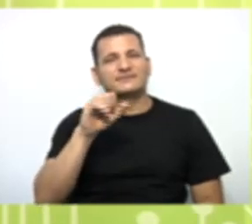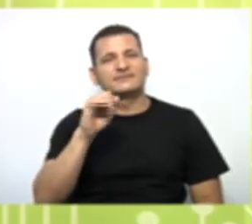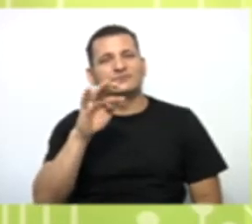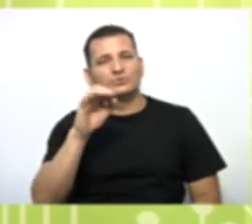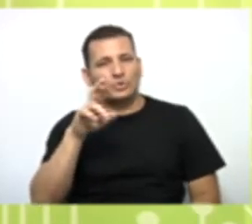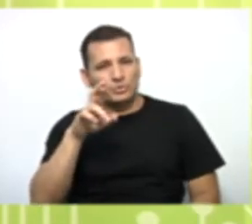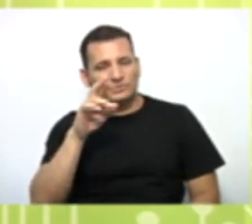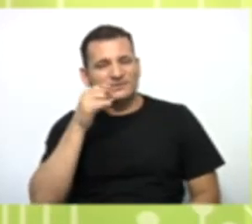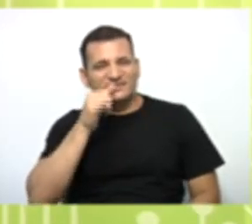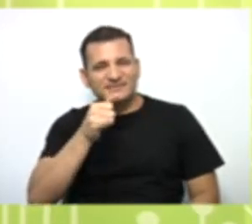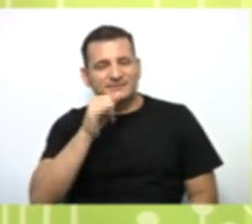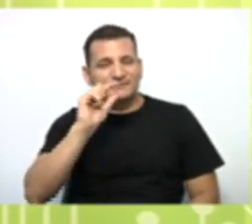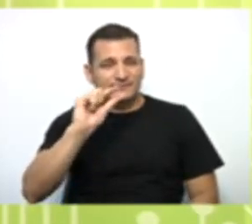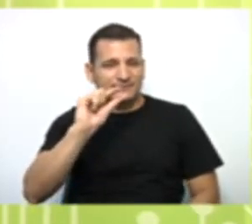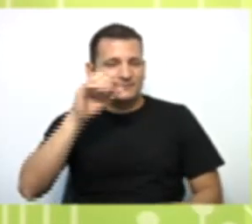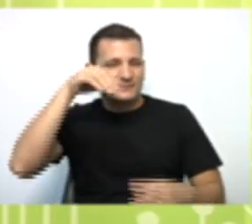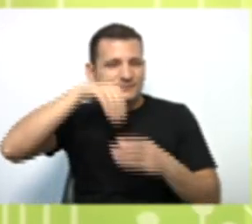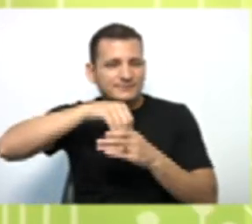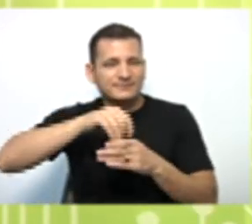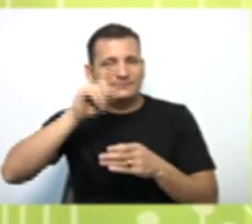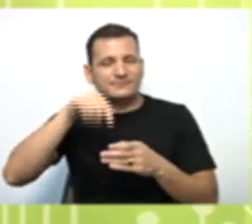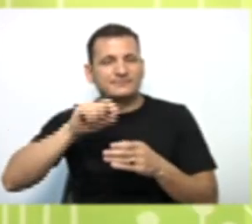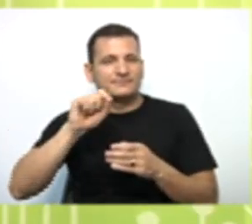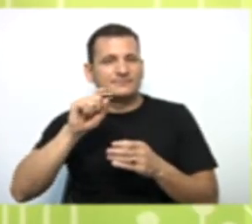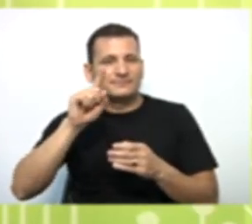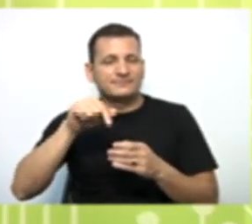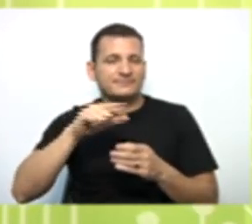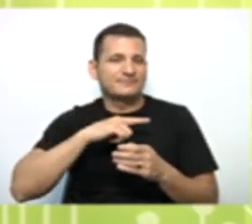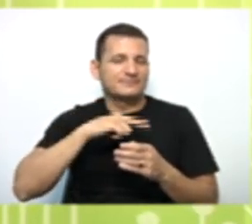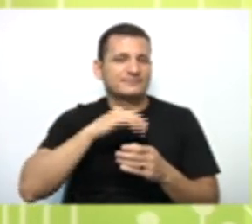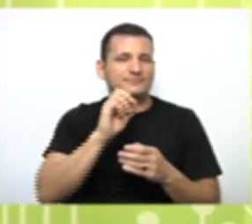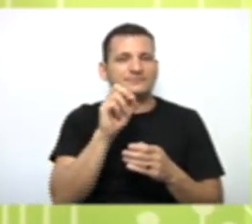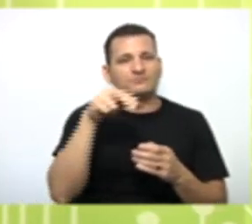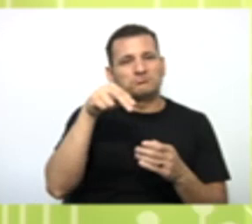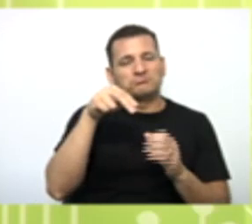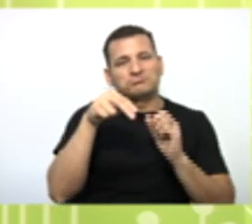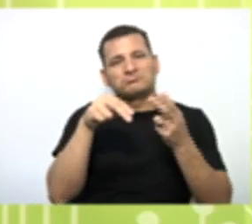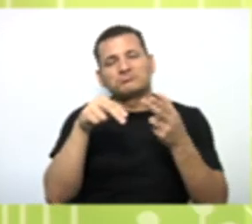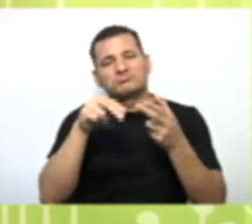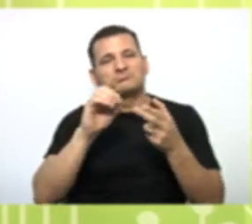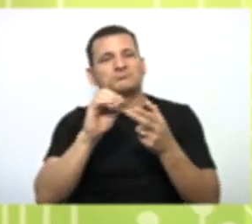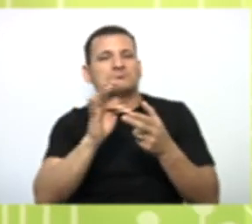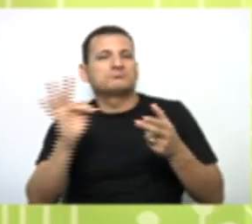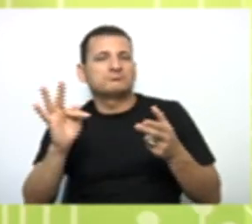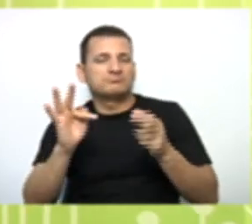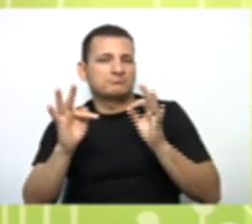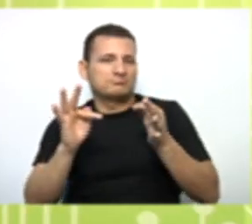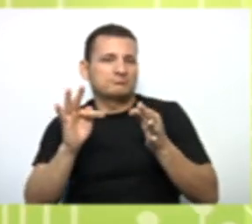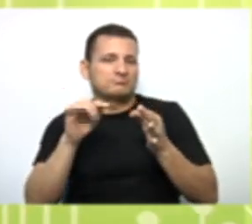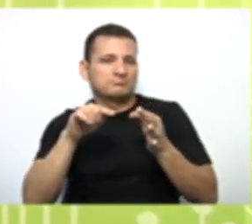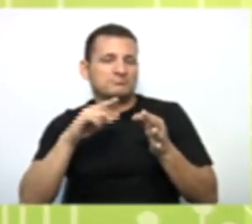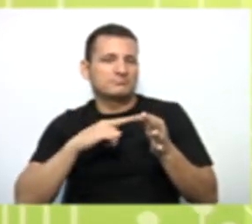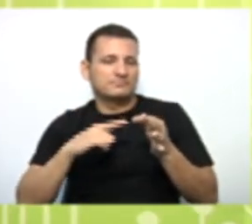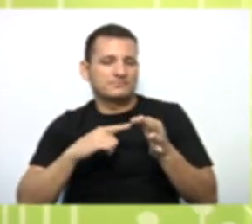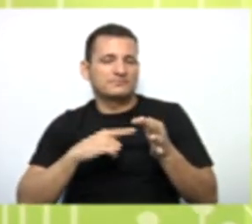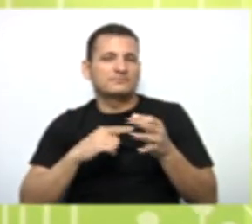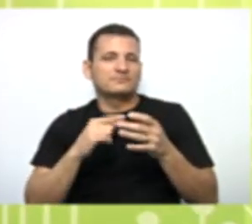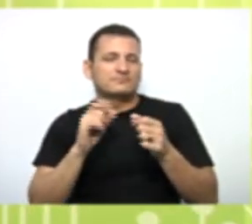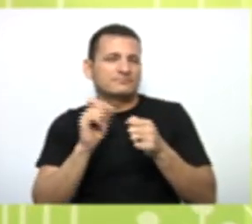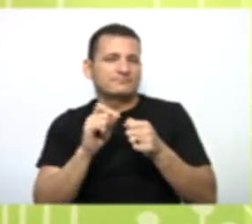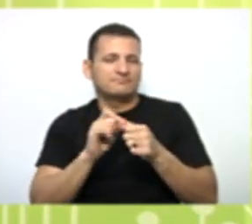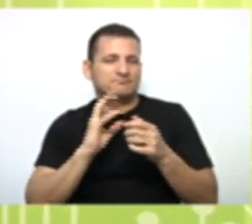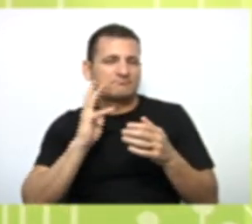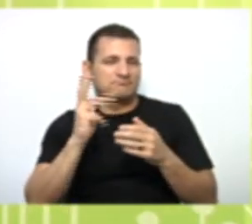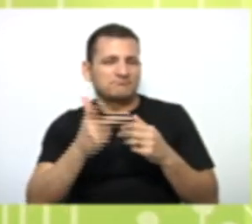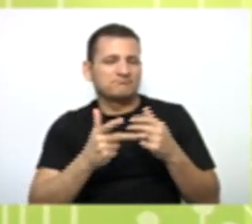tudo que tem aí dentro, nada mais é do que o estado de estar ligado, desligado, e lógico, eles estão conectados e fazendo todo aquele circuito,